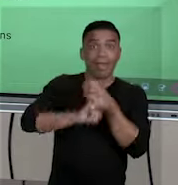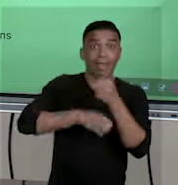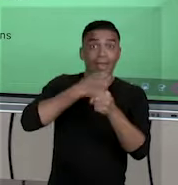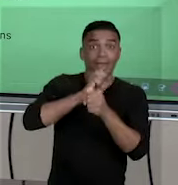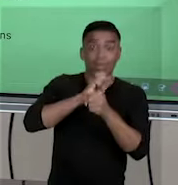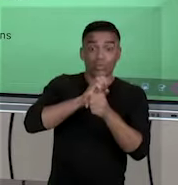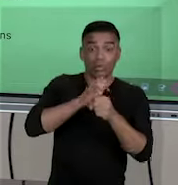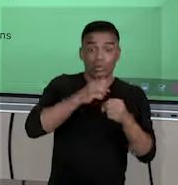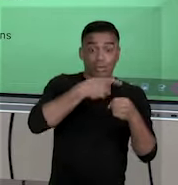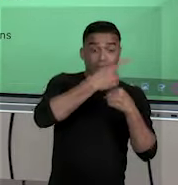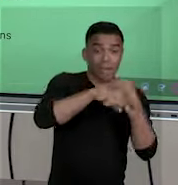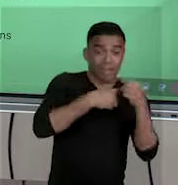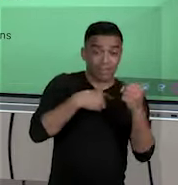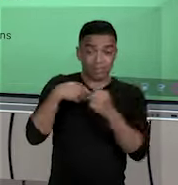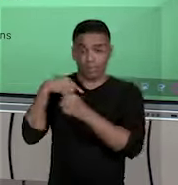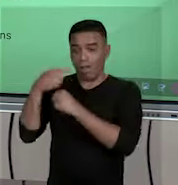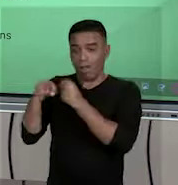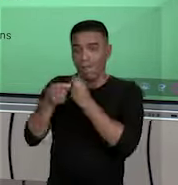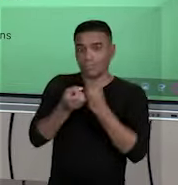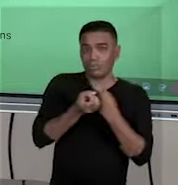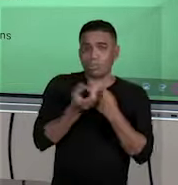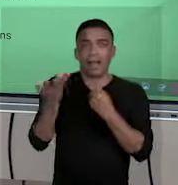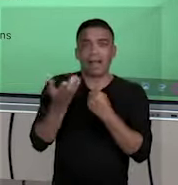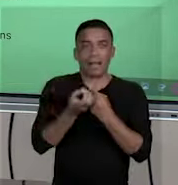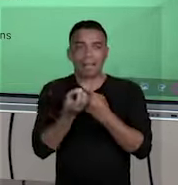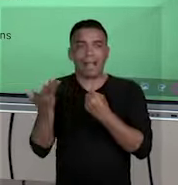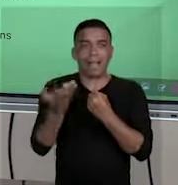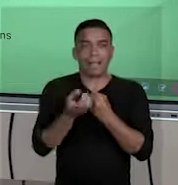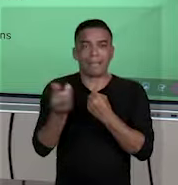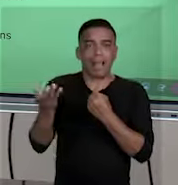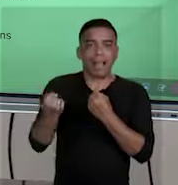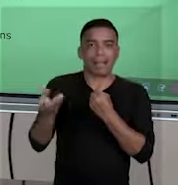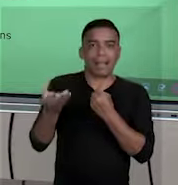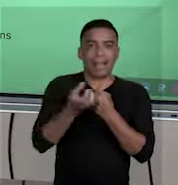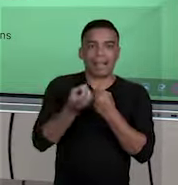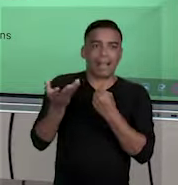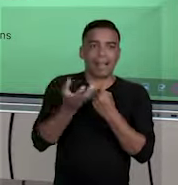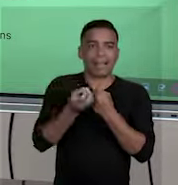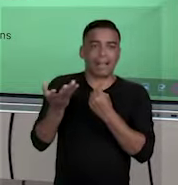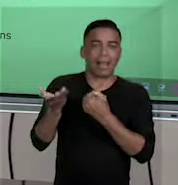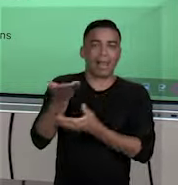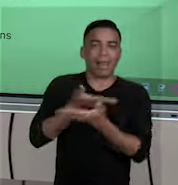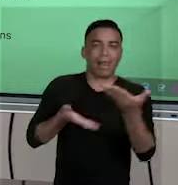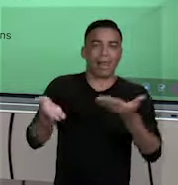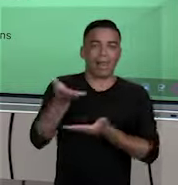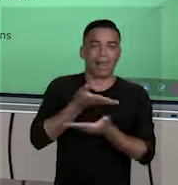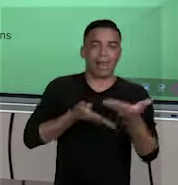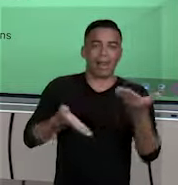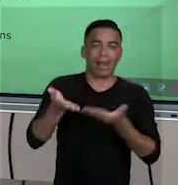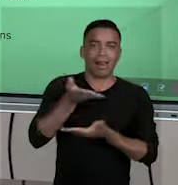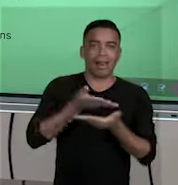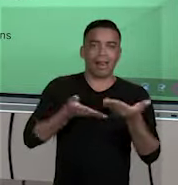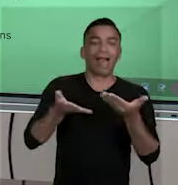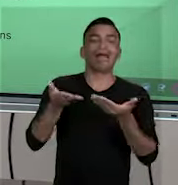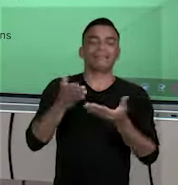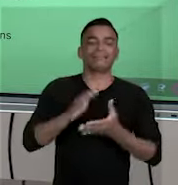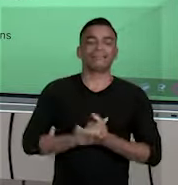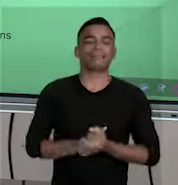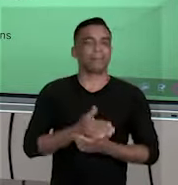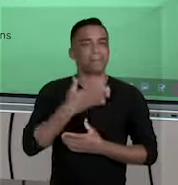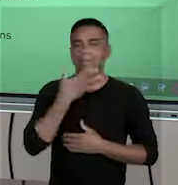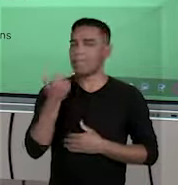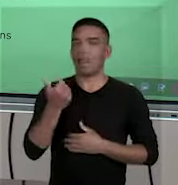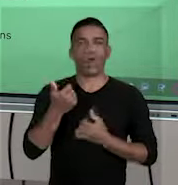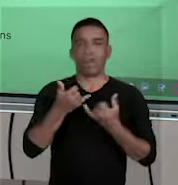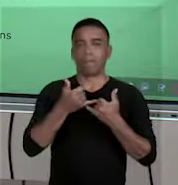um átomo para outro átomo, fazendo com que esse tipo de material seja melhor condutor. Então,